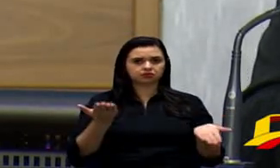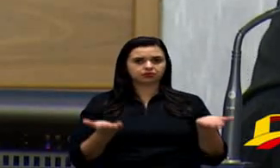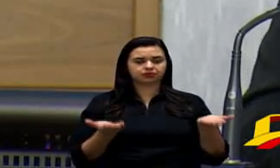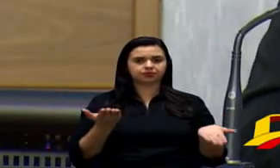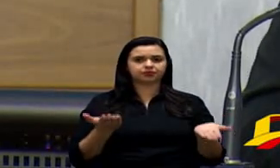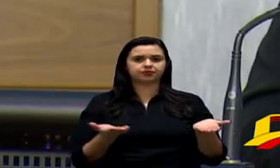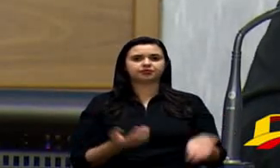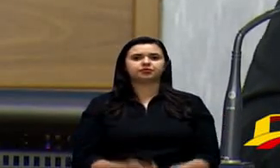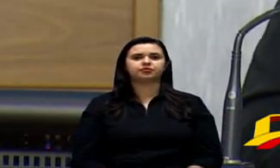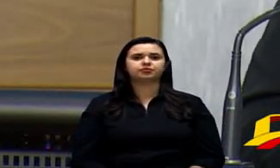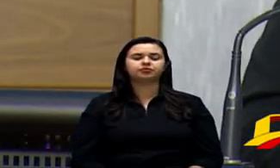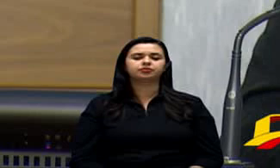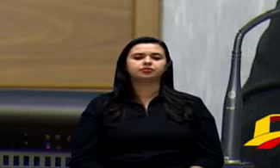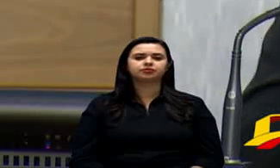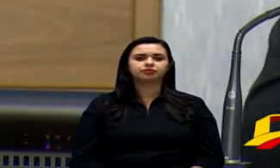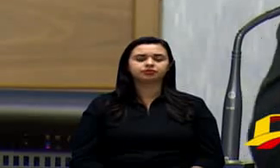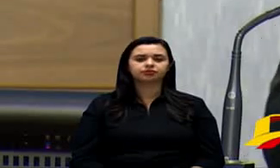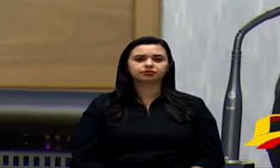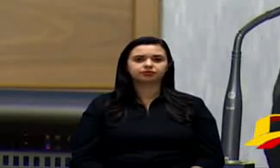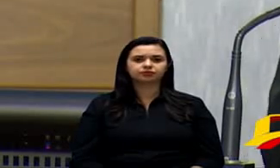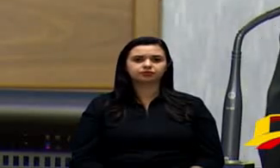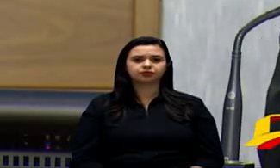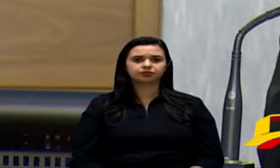Então, tá, então,